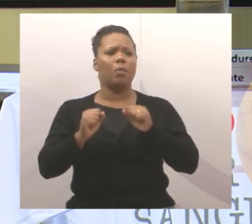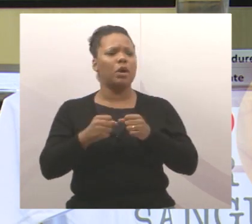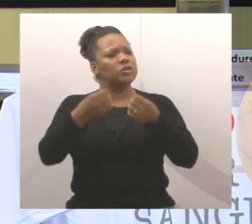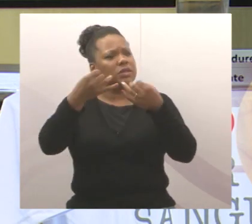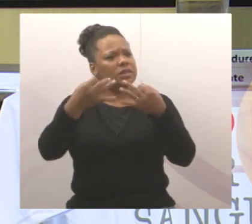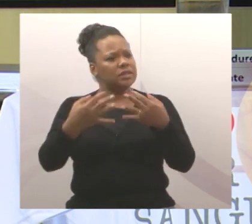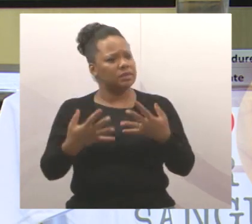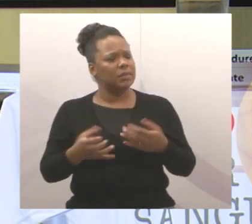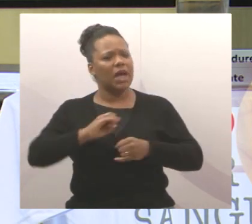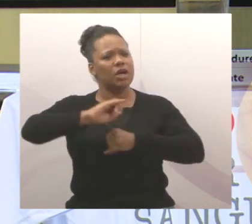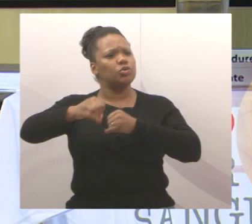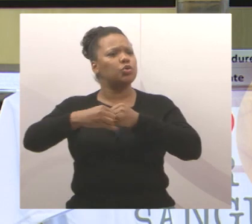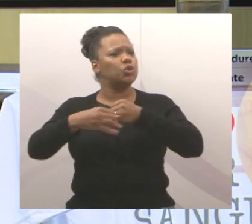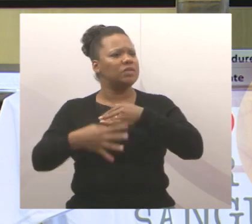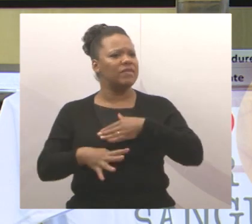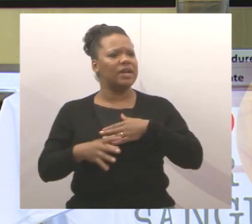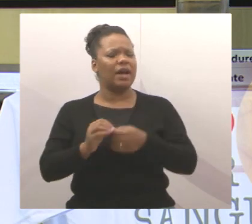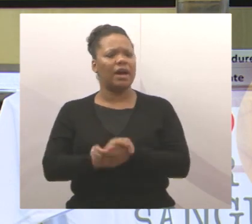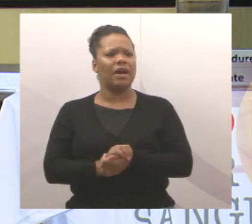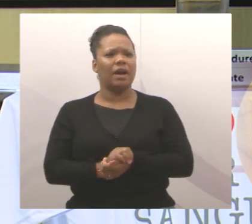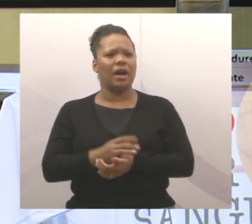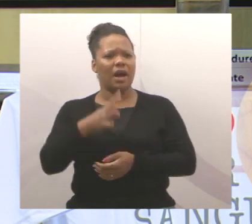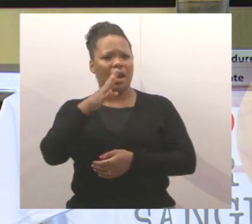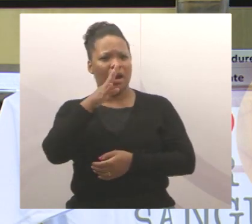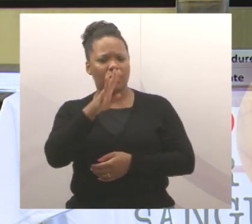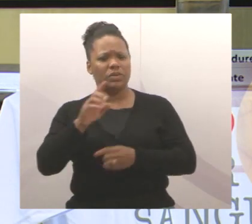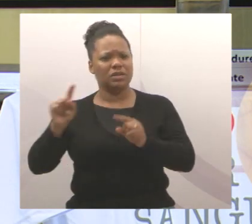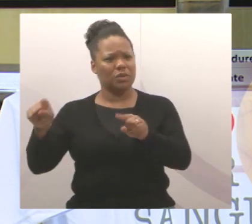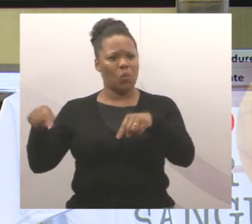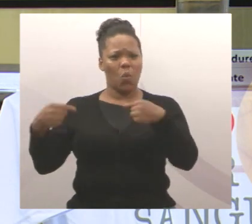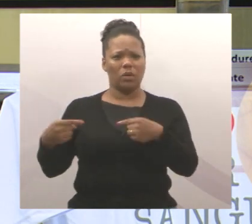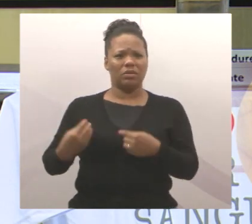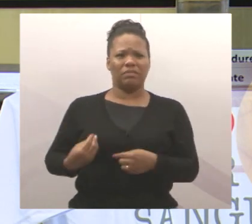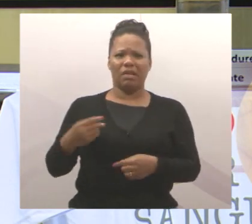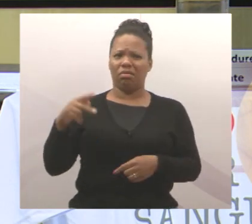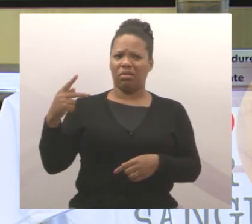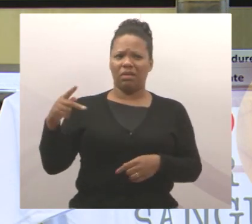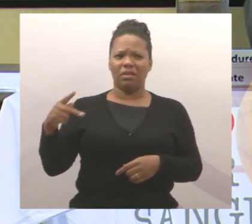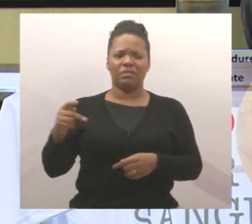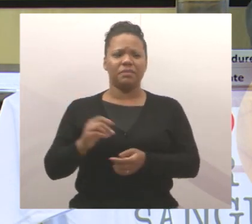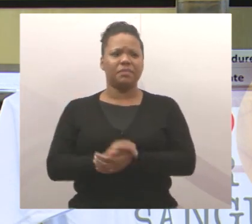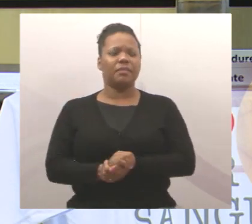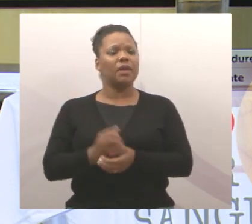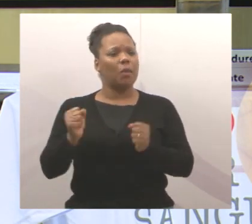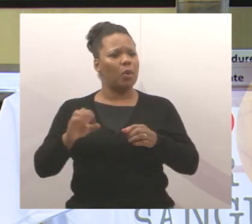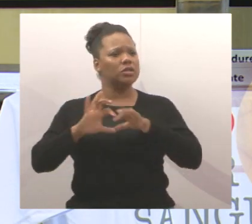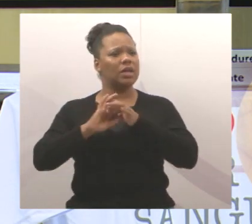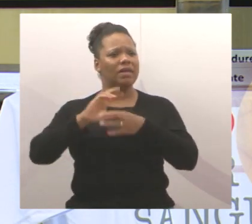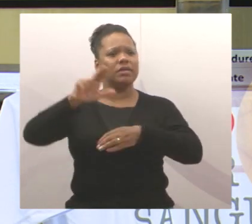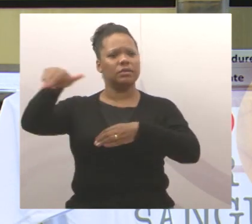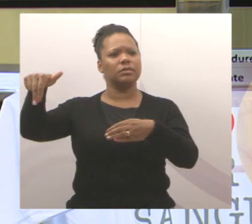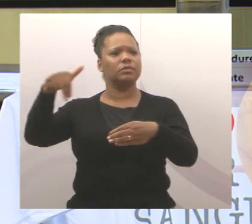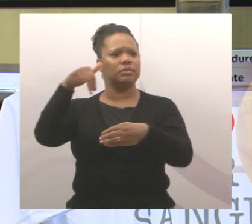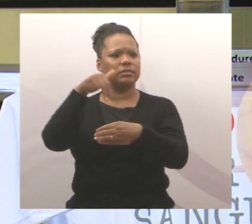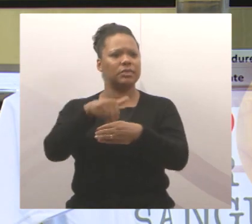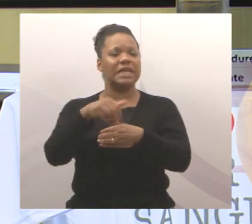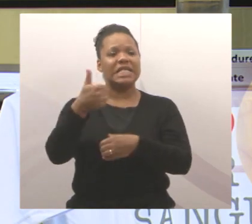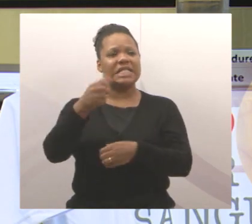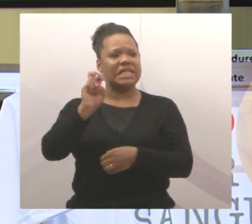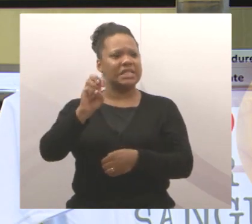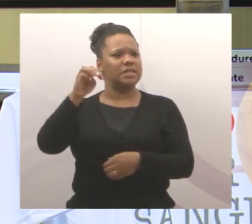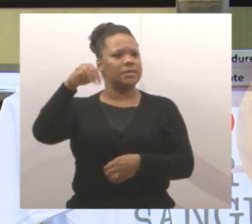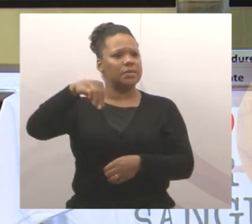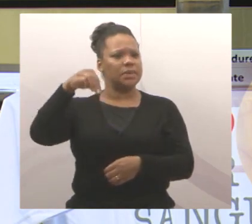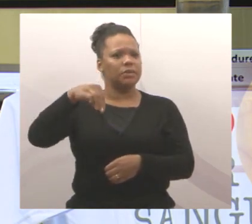que lhe é imputado. Senhor prefeito, concedo-lhe neste momento o uso da tribuna desta Casa por 15